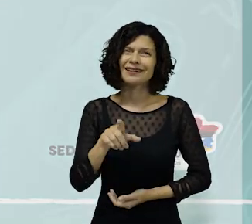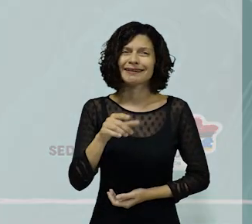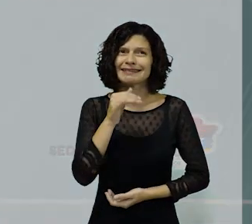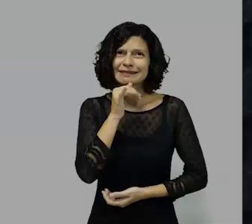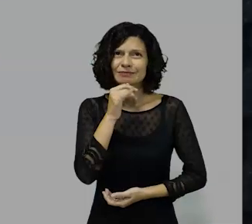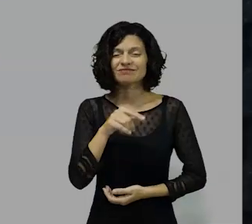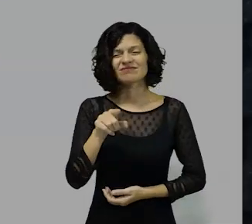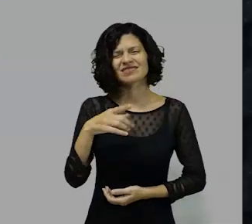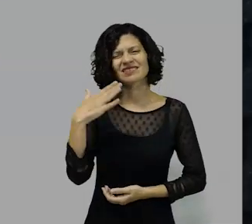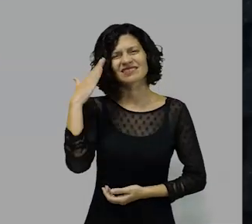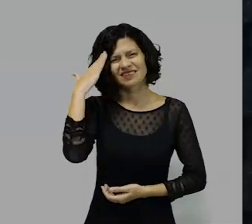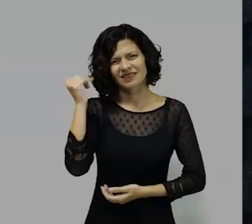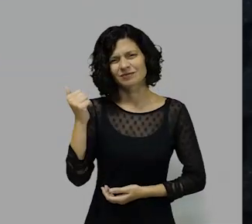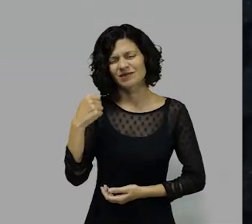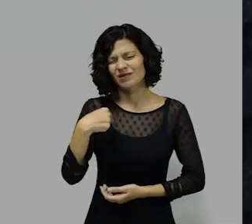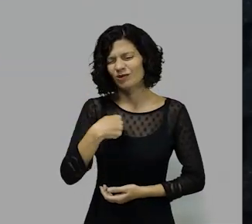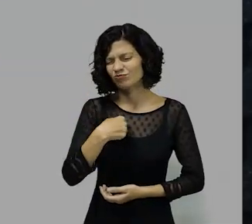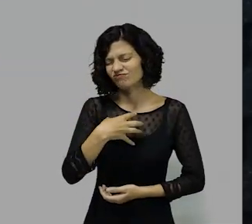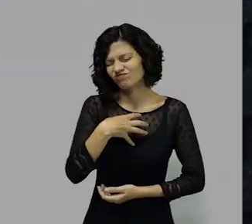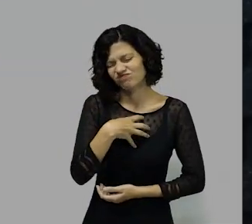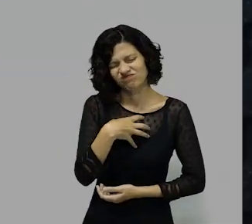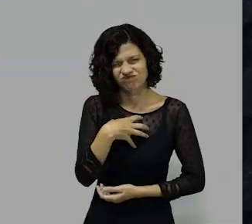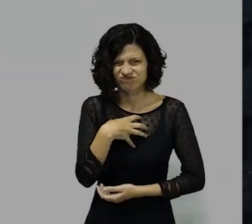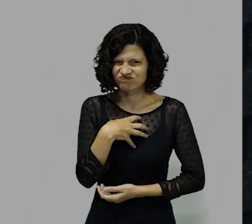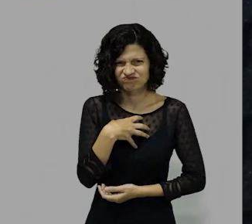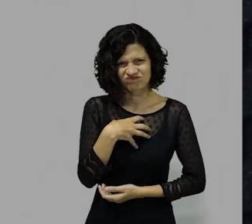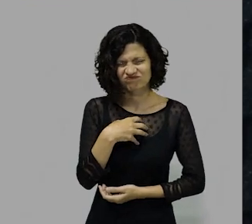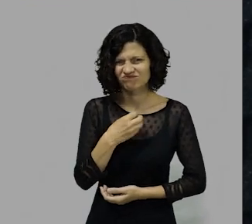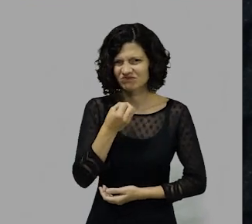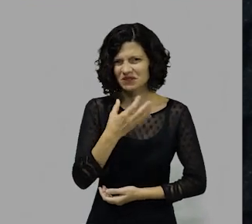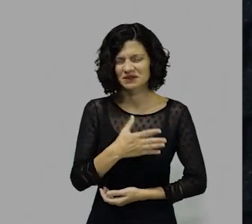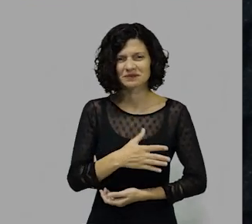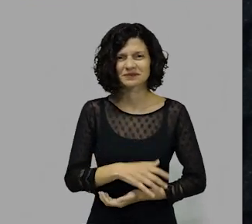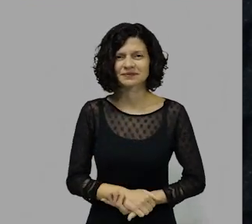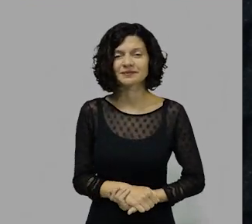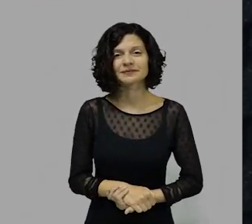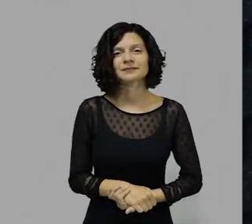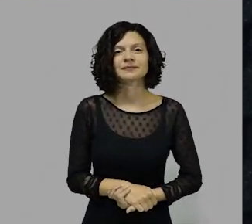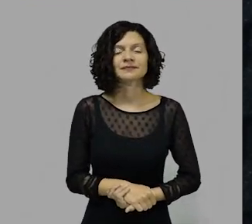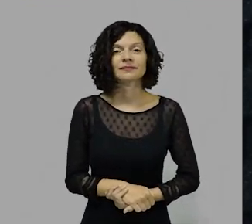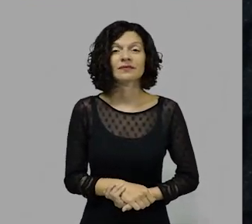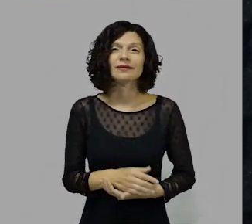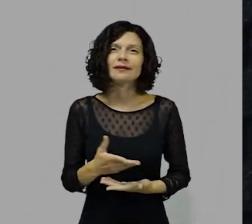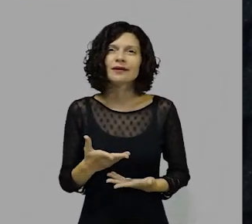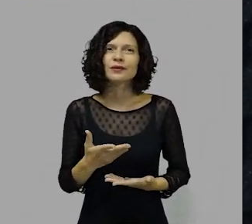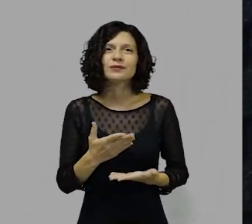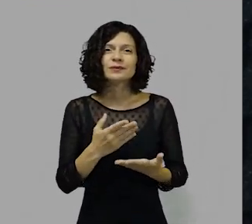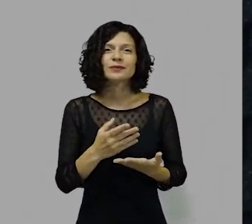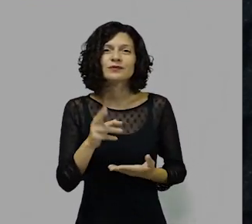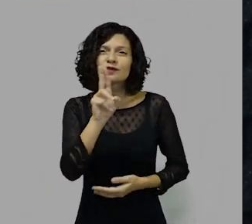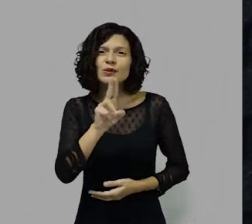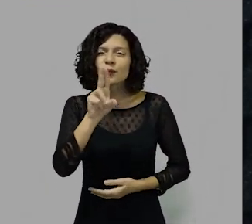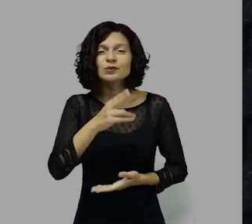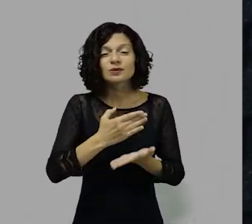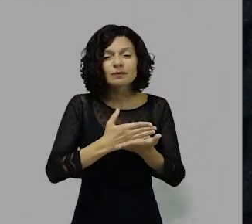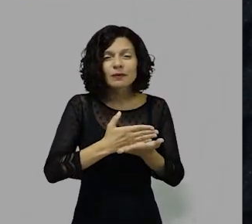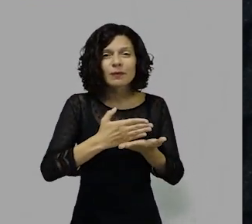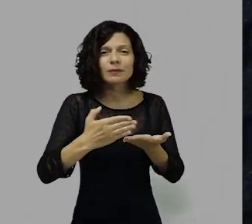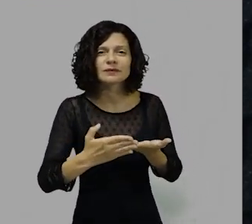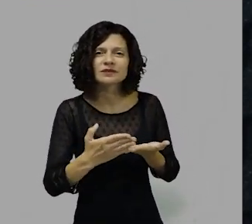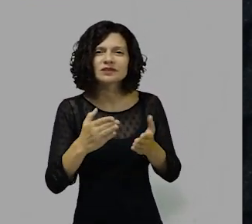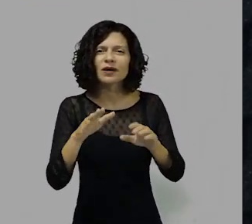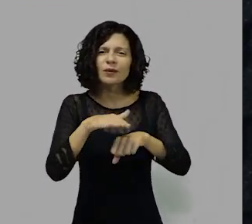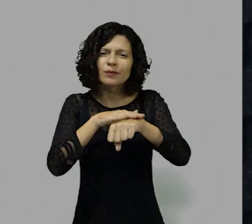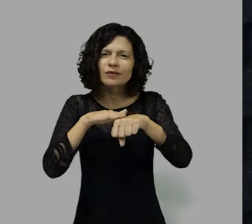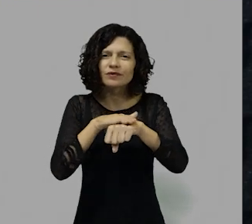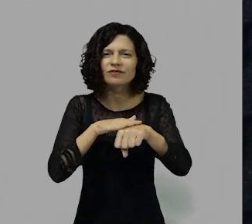sentindo bem. Então, é como se você quisesse usar esse marcador para iniciar uma conversa, para pontuar uma